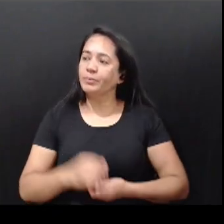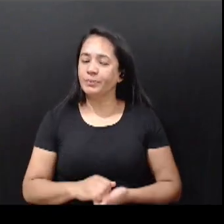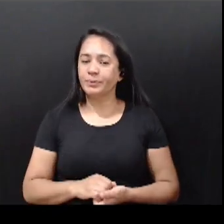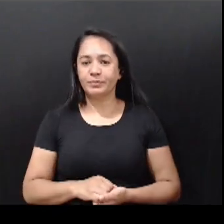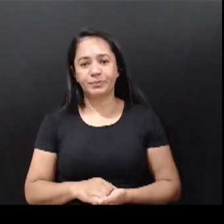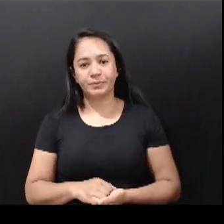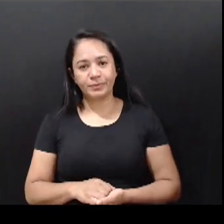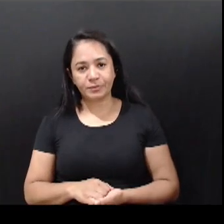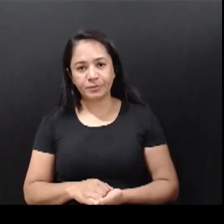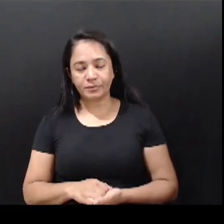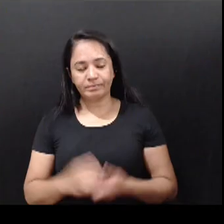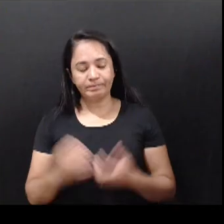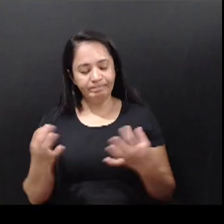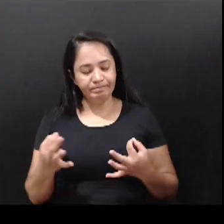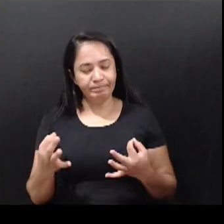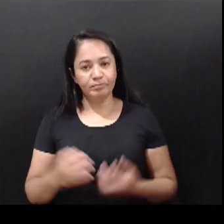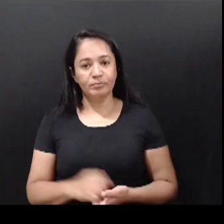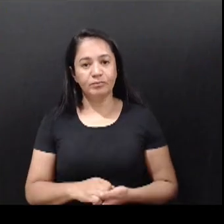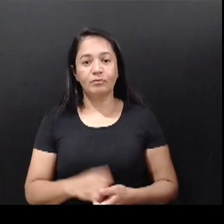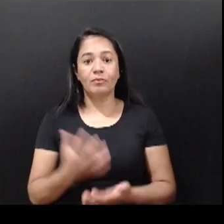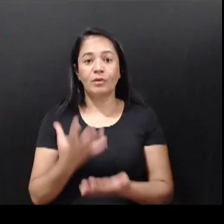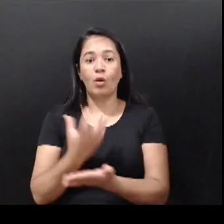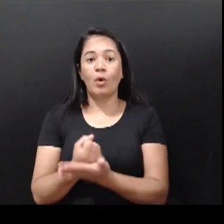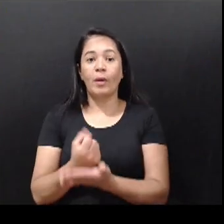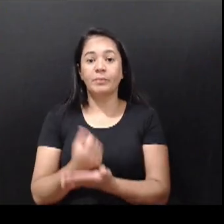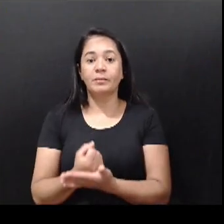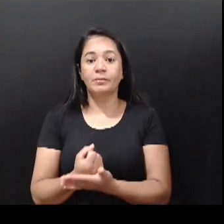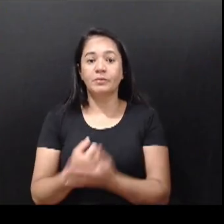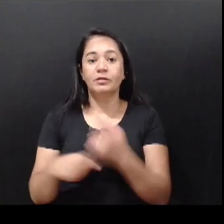Perfeito, Mirna. O aplicativo ele foi desenvolvido